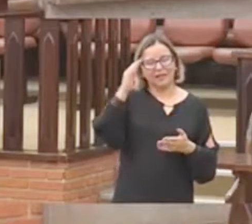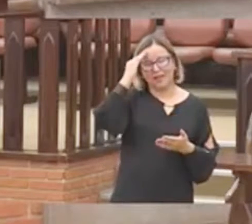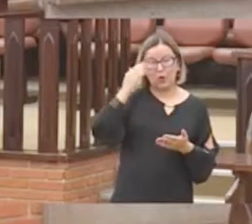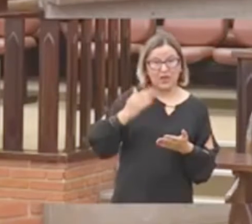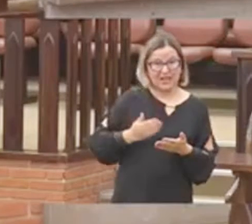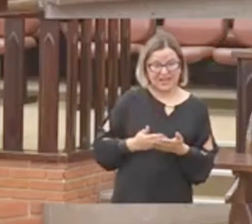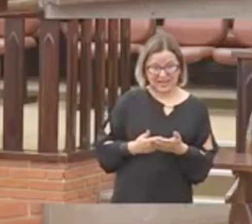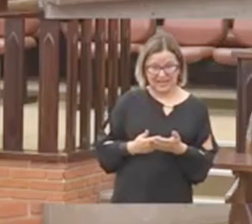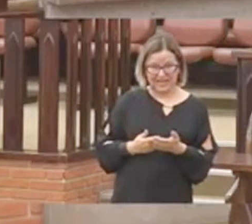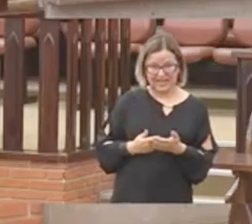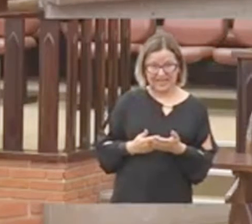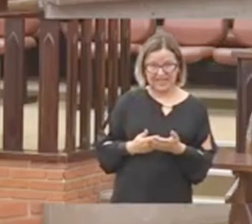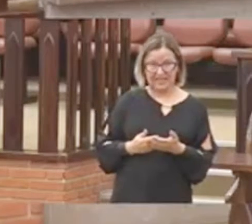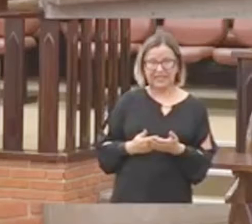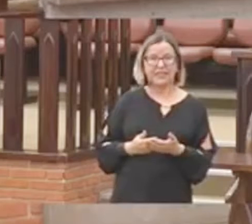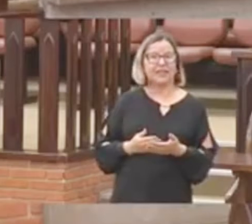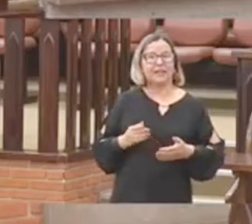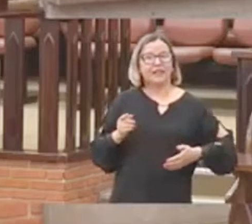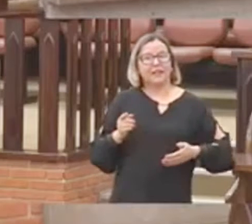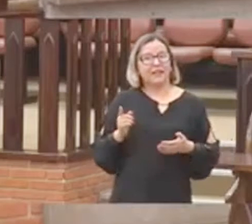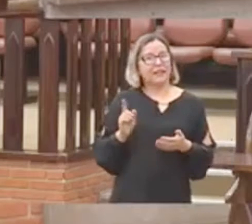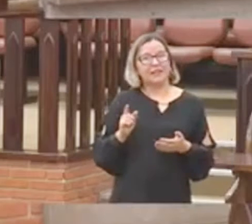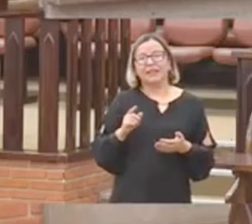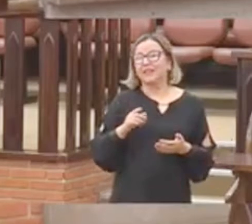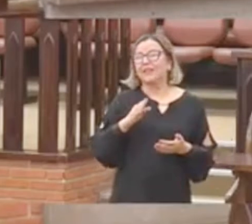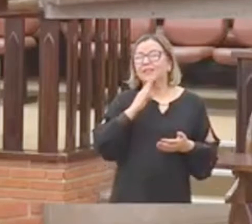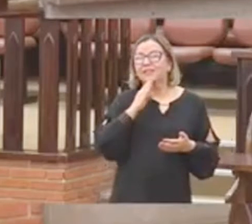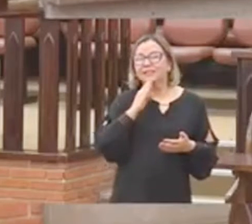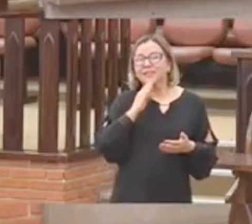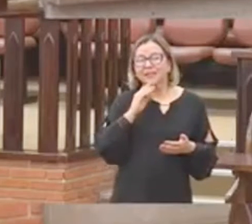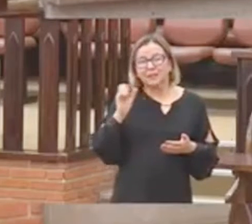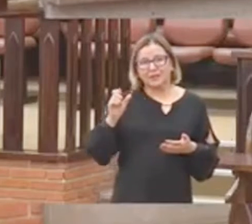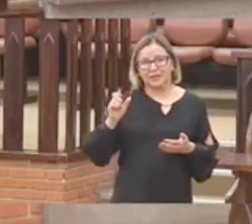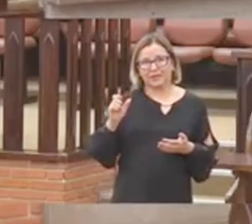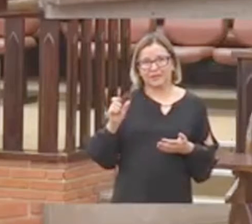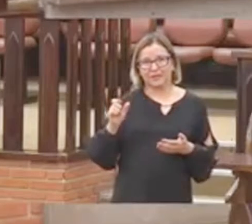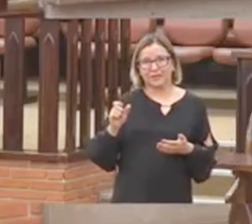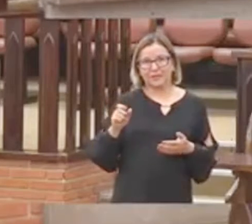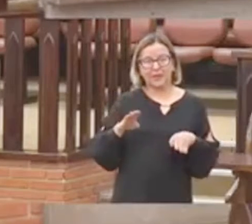e suas consequências. Mas também é um problema para alguns